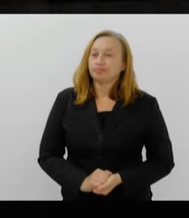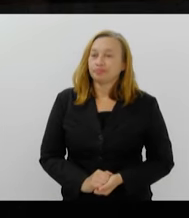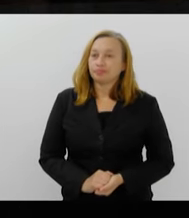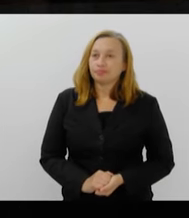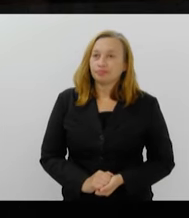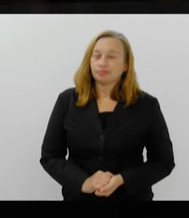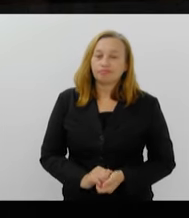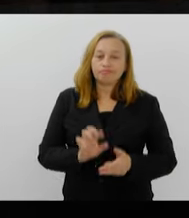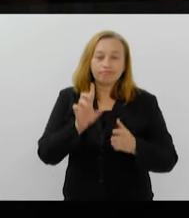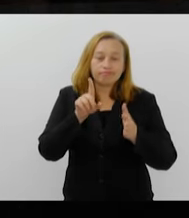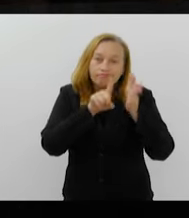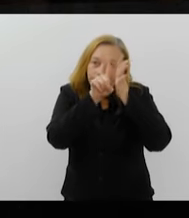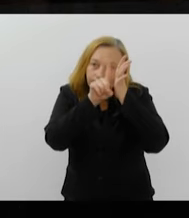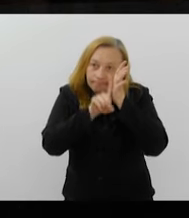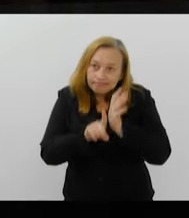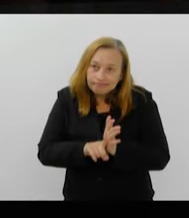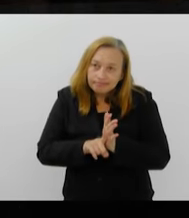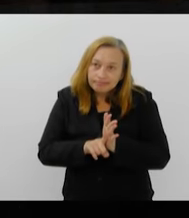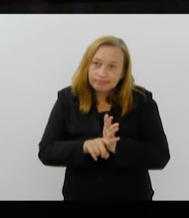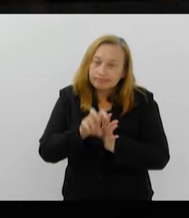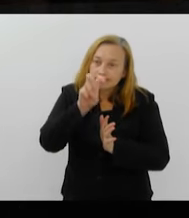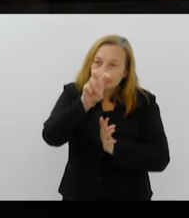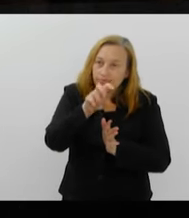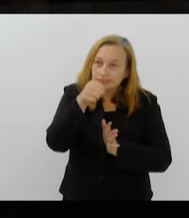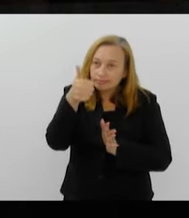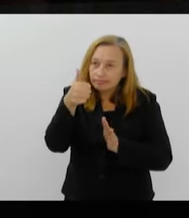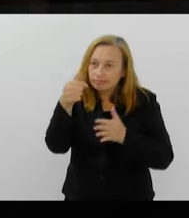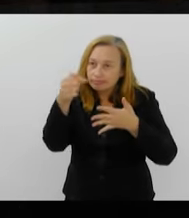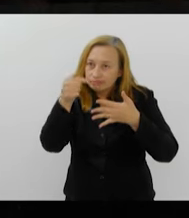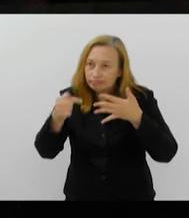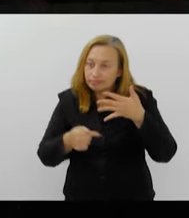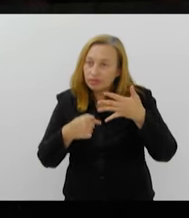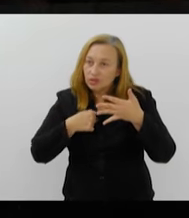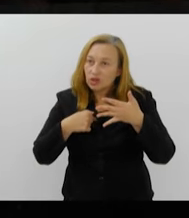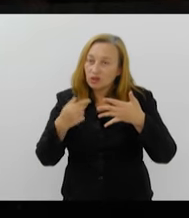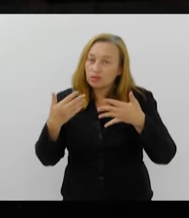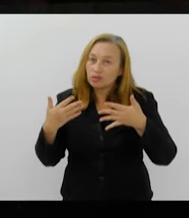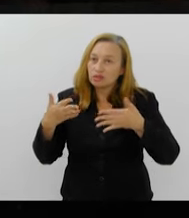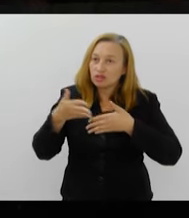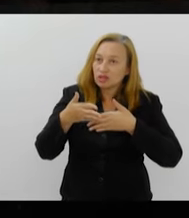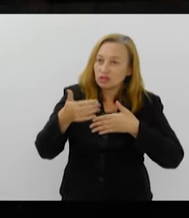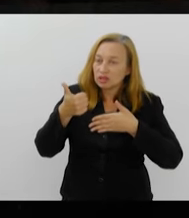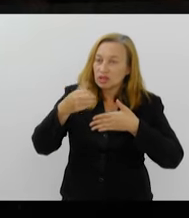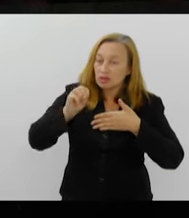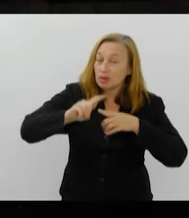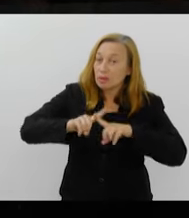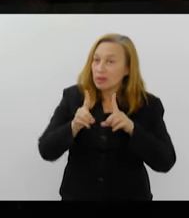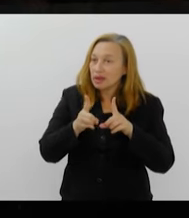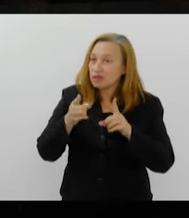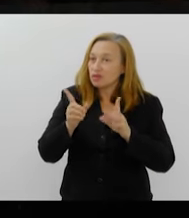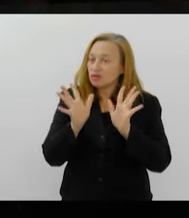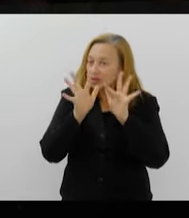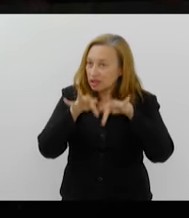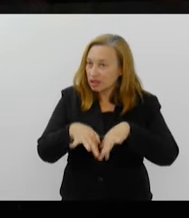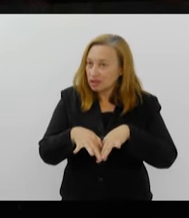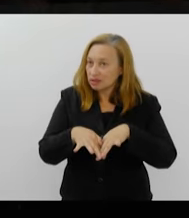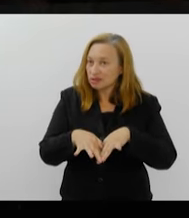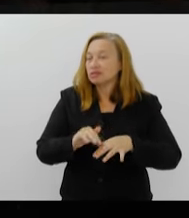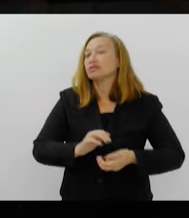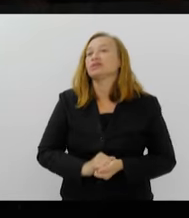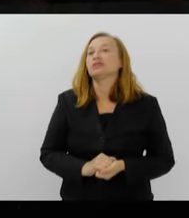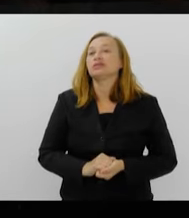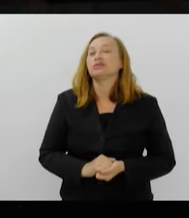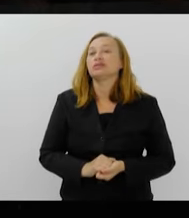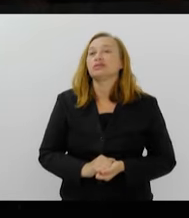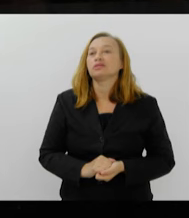a análise tem 51 itens, eu ainda estava no 18. Mas eu concluo dizendo o seguinte.